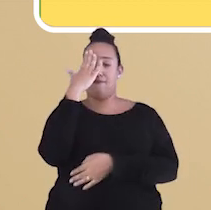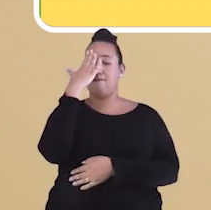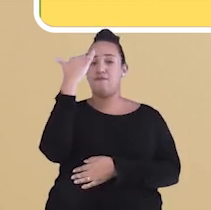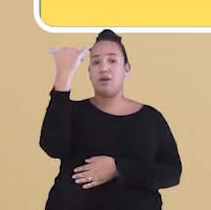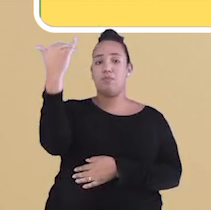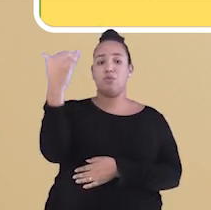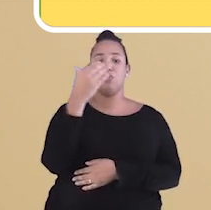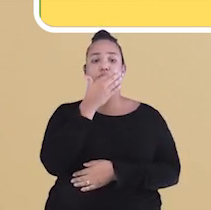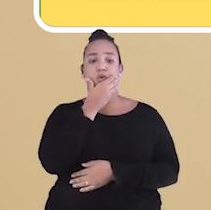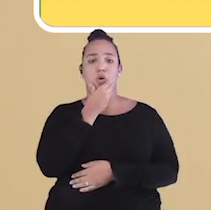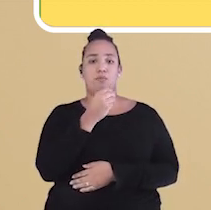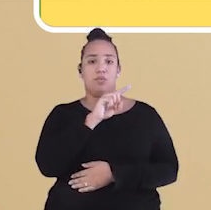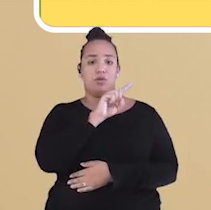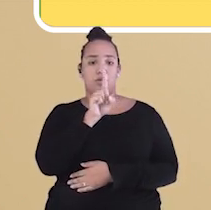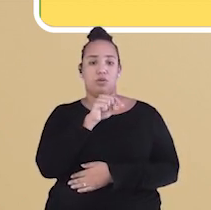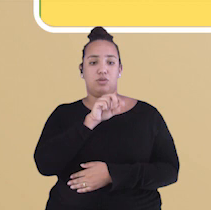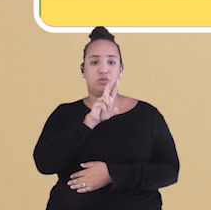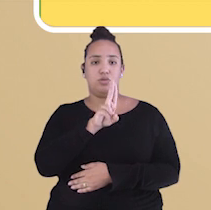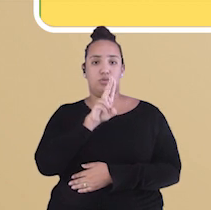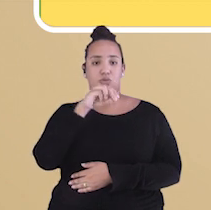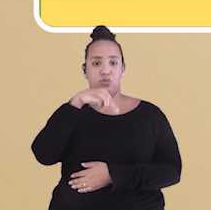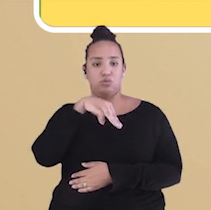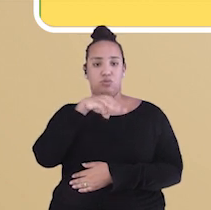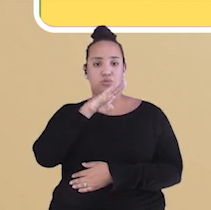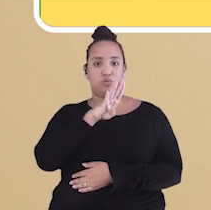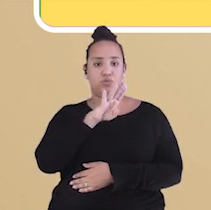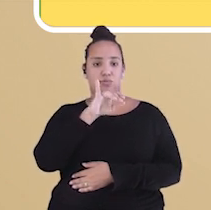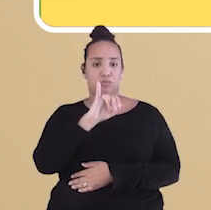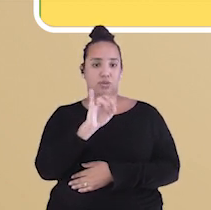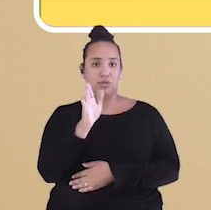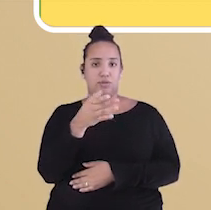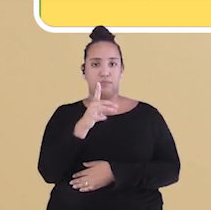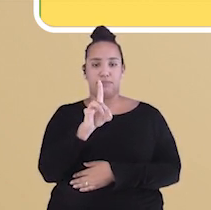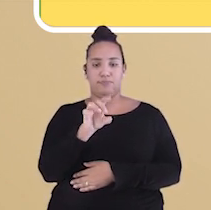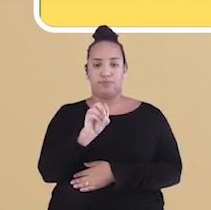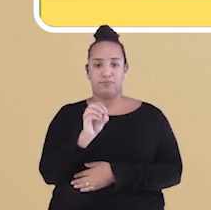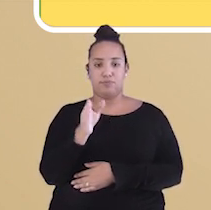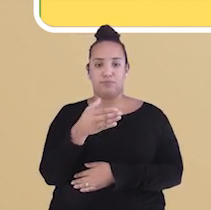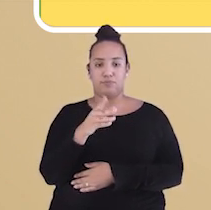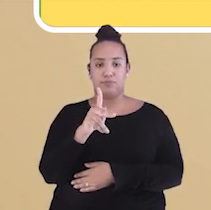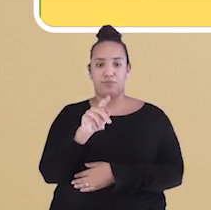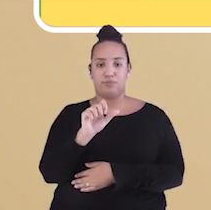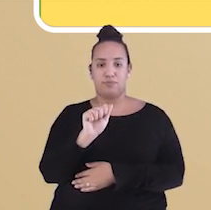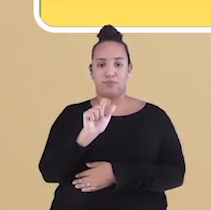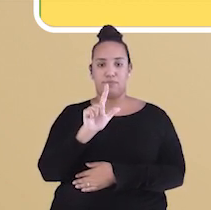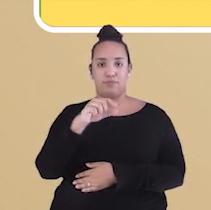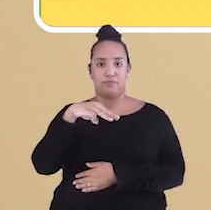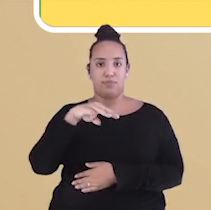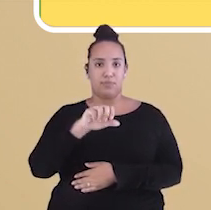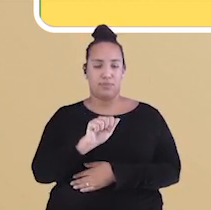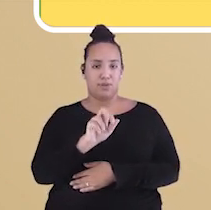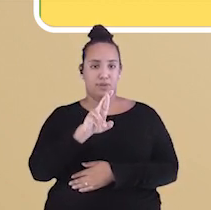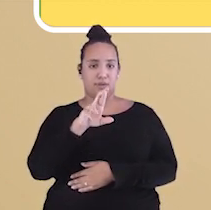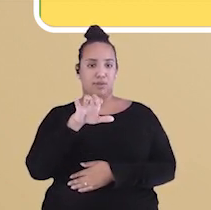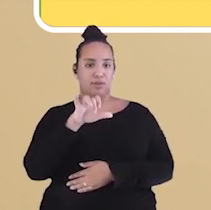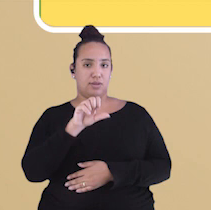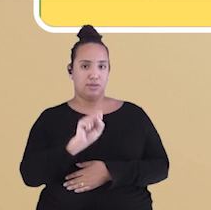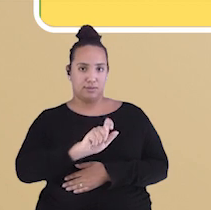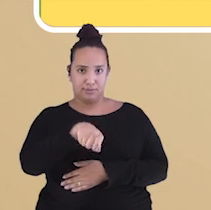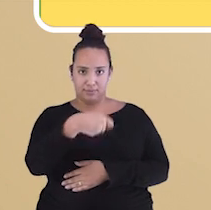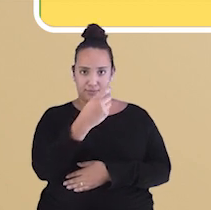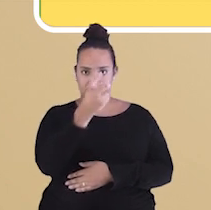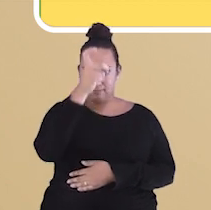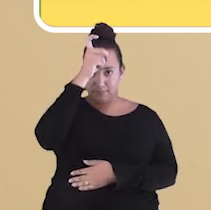conhecido, foi o Zumbi dos Palmares, que resistiu e protegeu a vida dos povos ali presentes de diversos